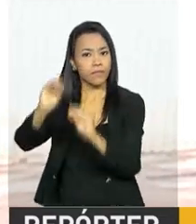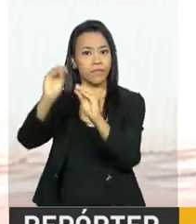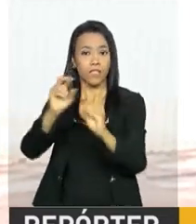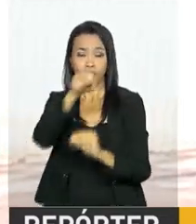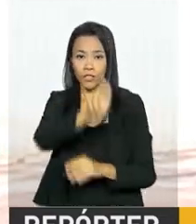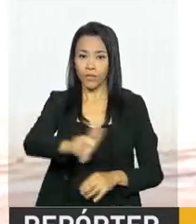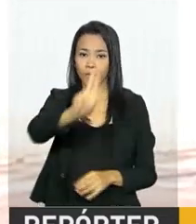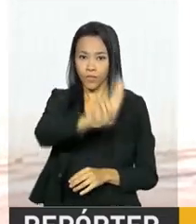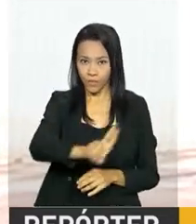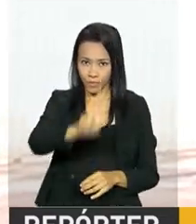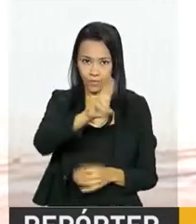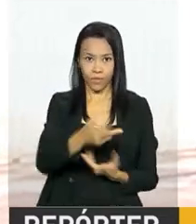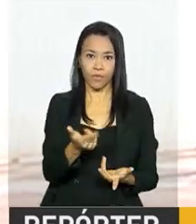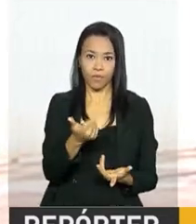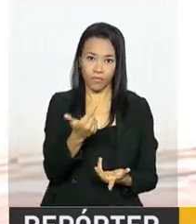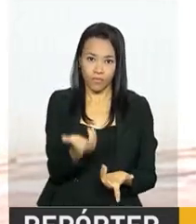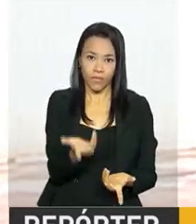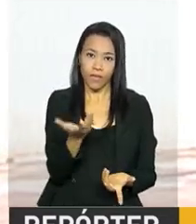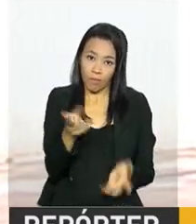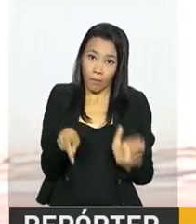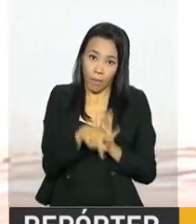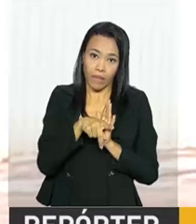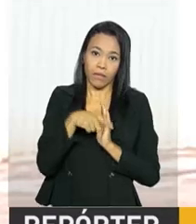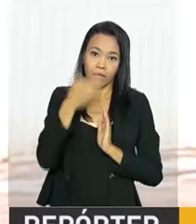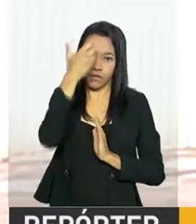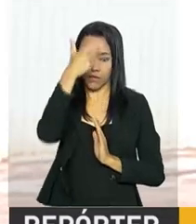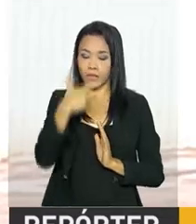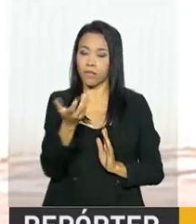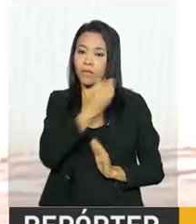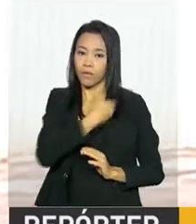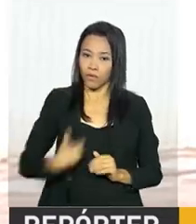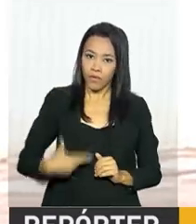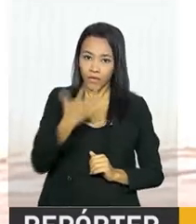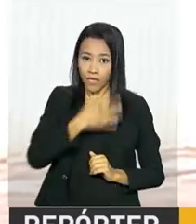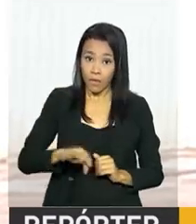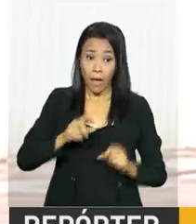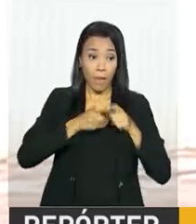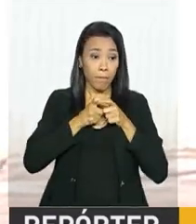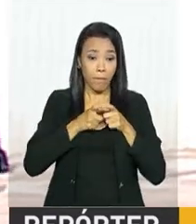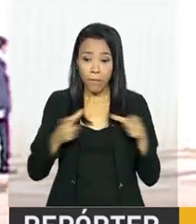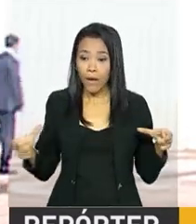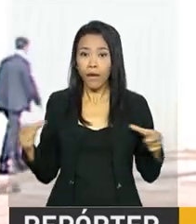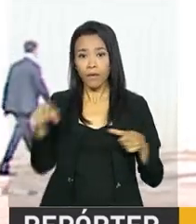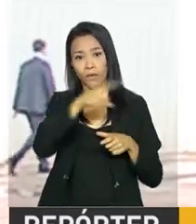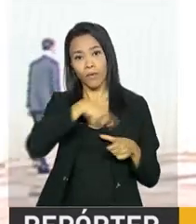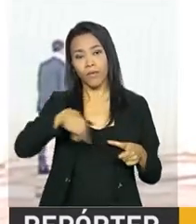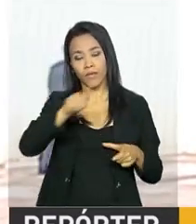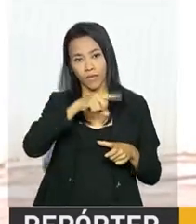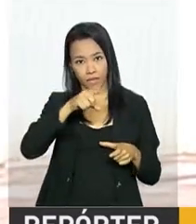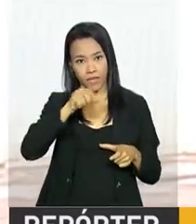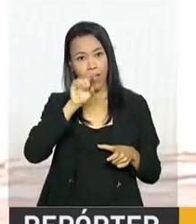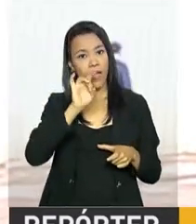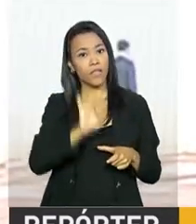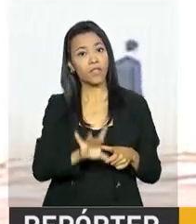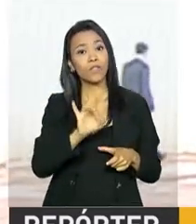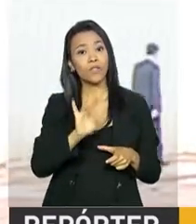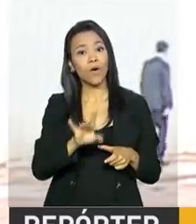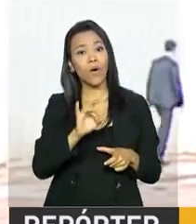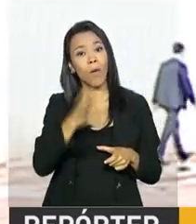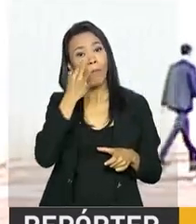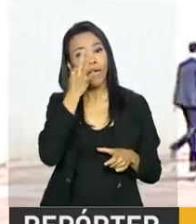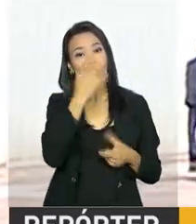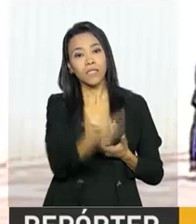uso de imóvel da União a maioria desses serviços estava disponível apenas de forma